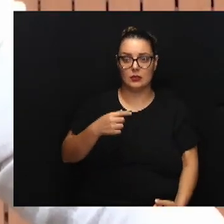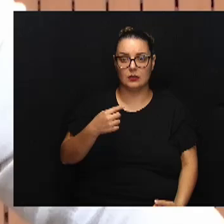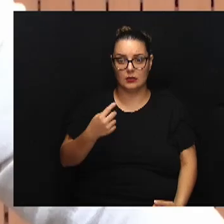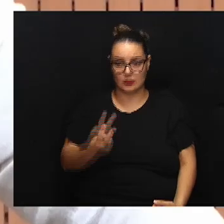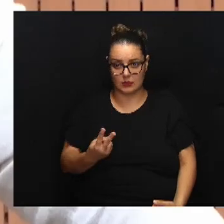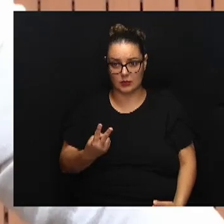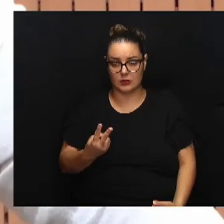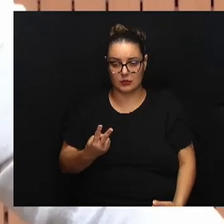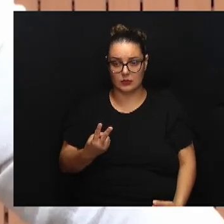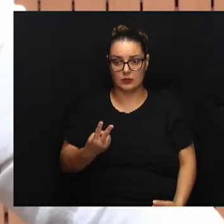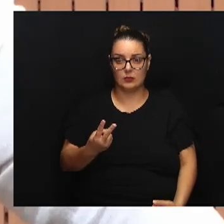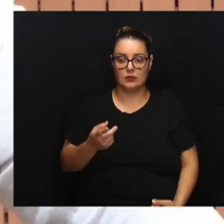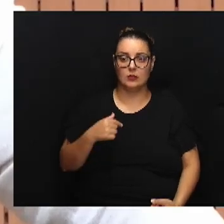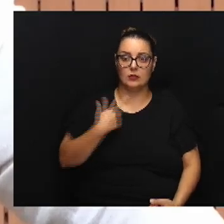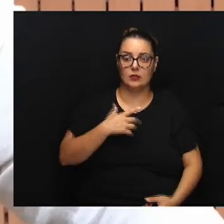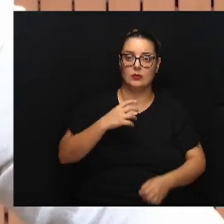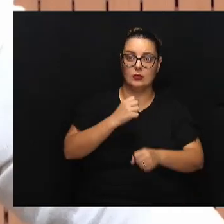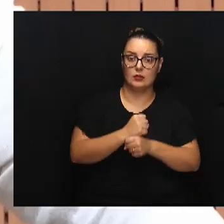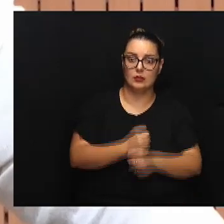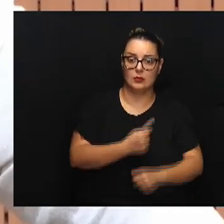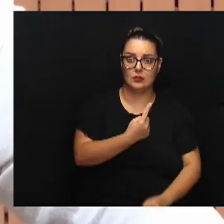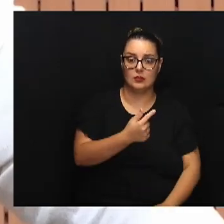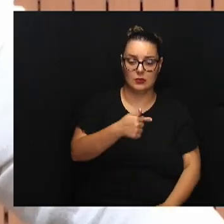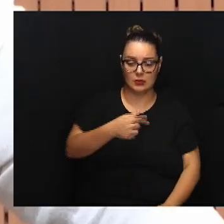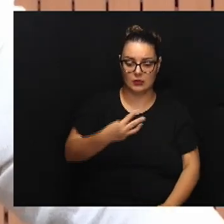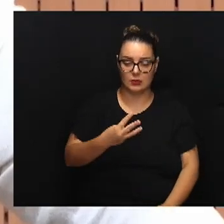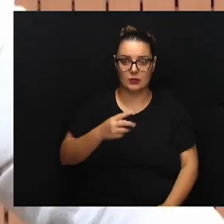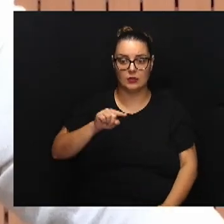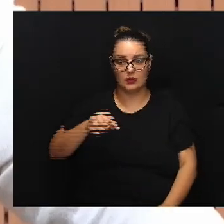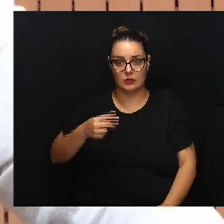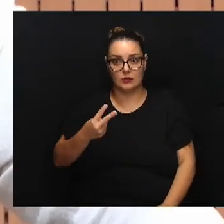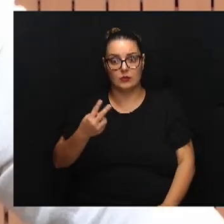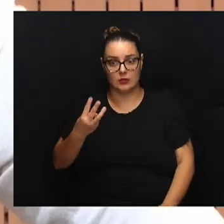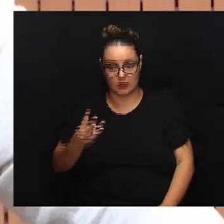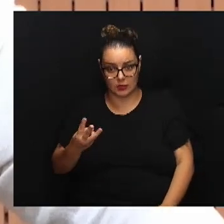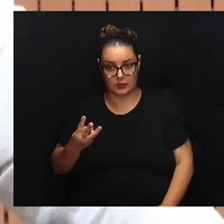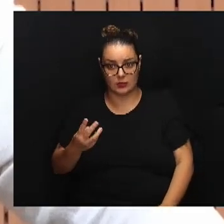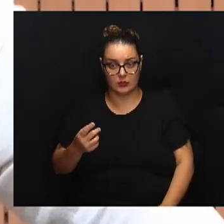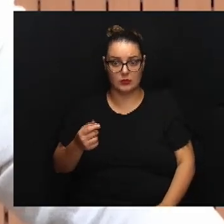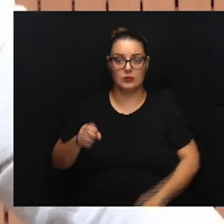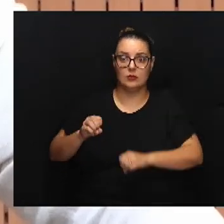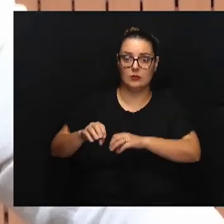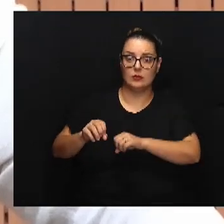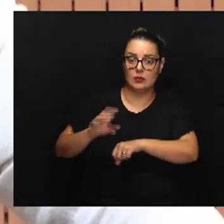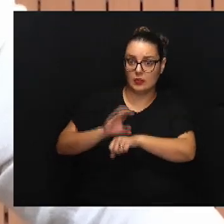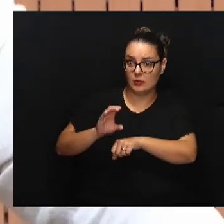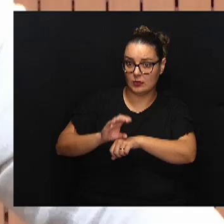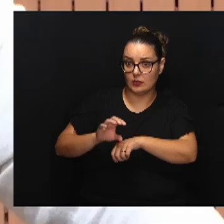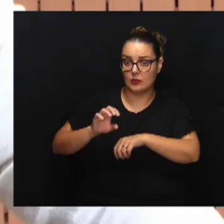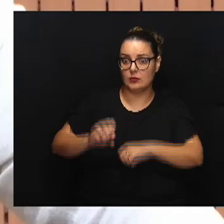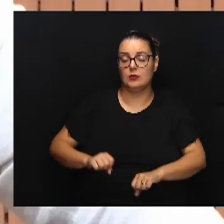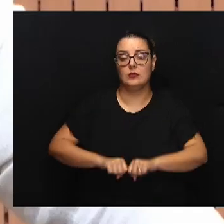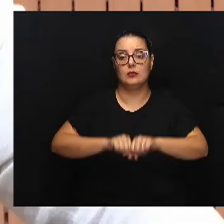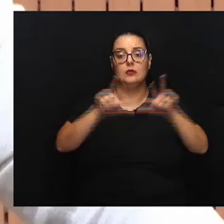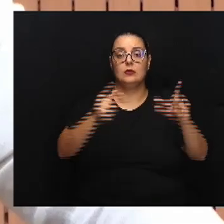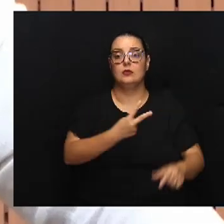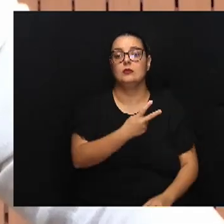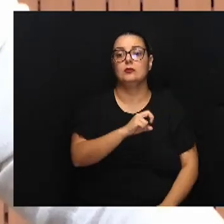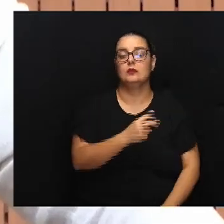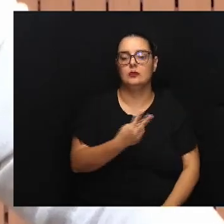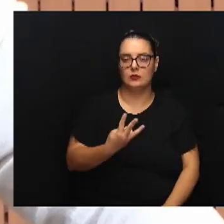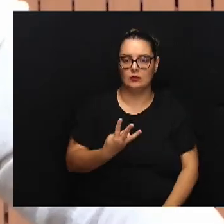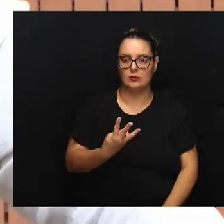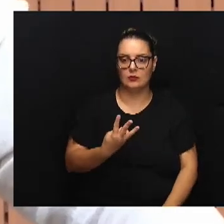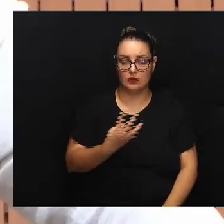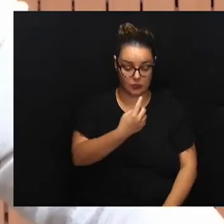172. Nós fomos dormir com 173 milhões e 23 para a formação continuada de professores e acordamos em 2024 com 1